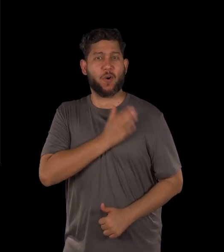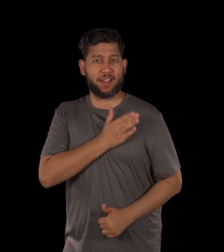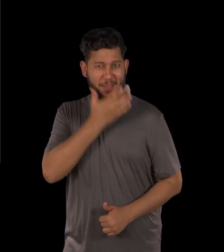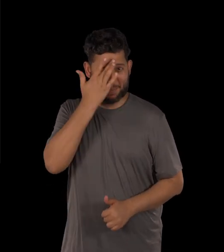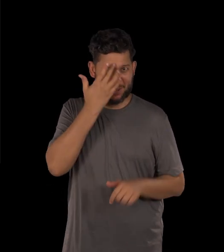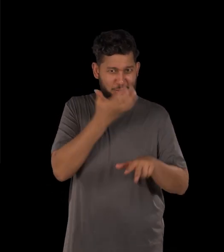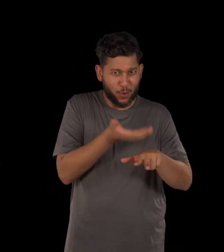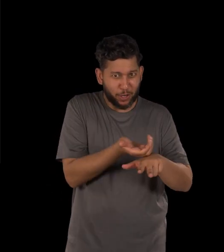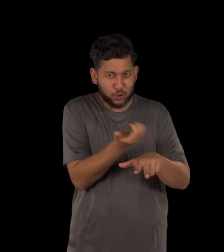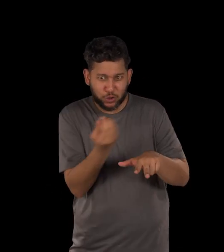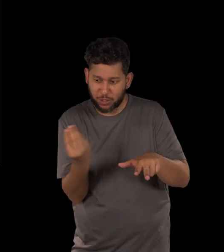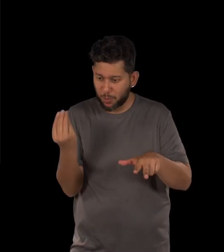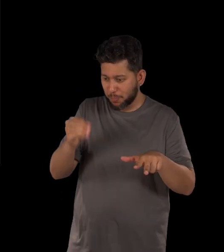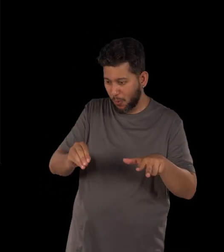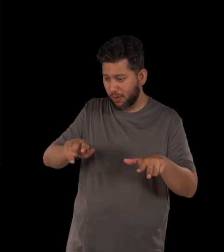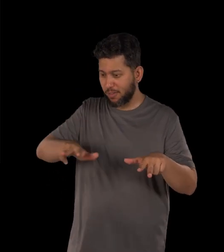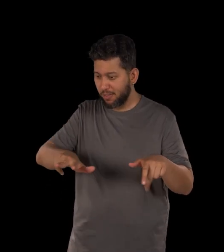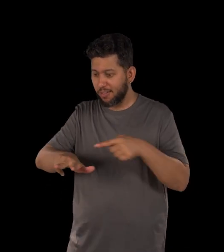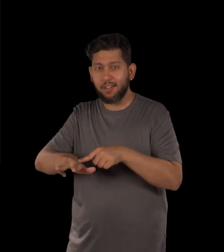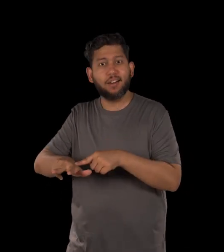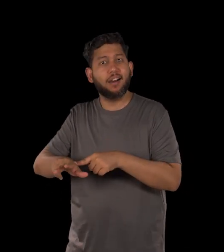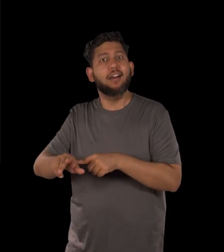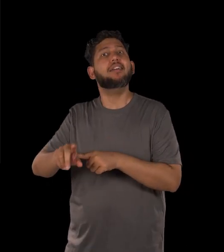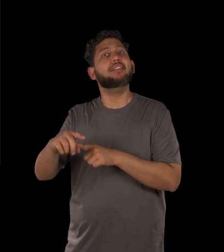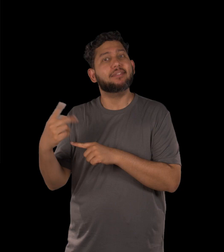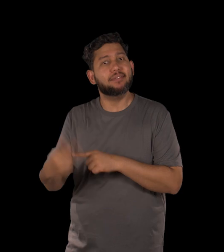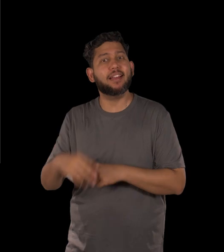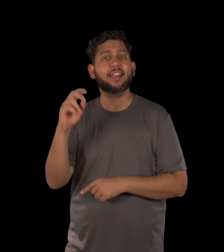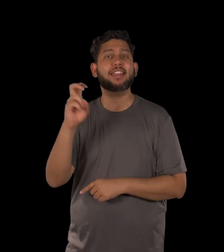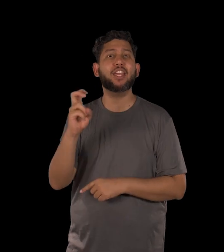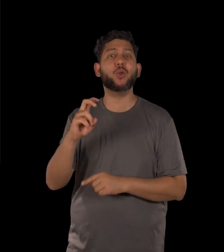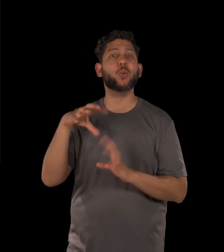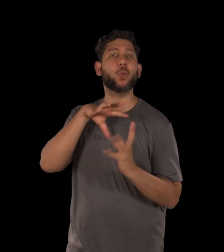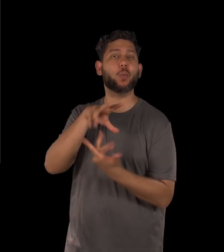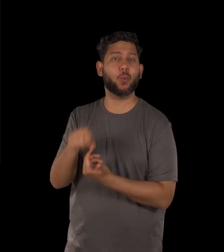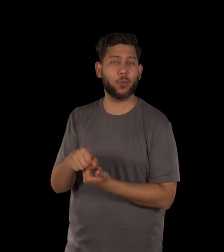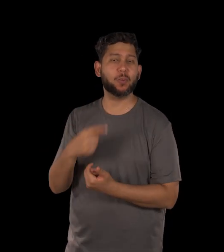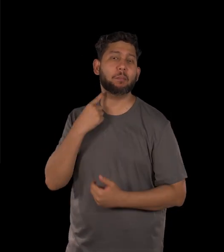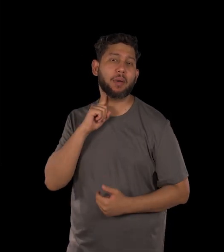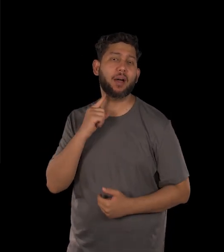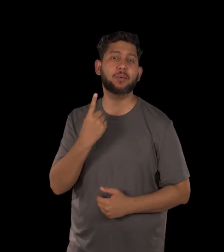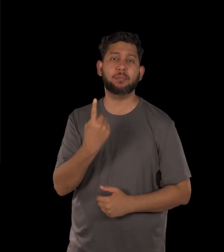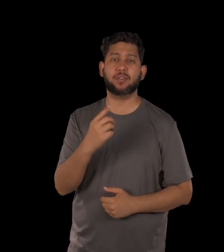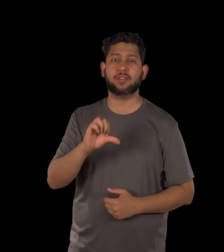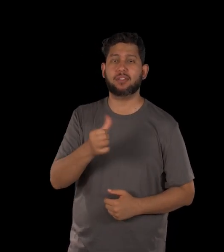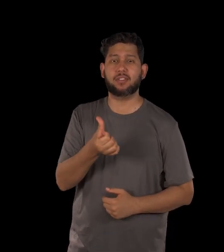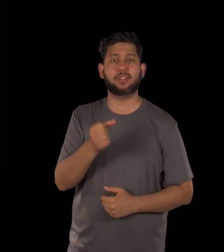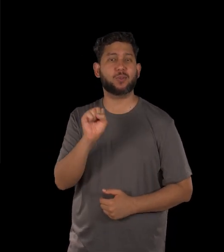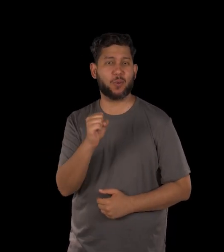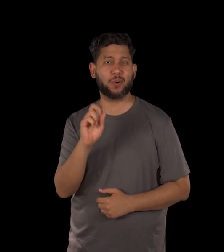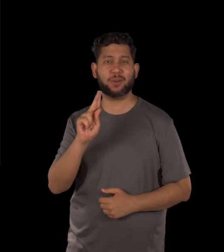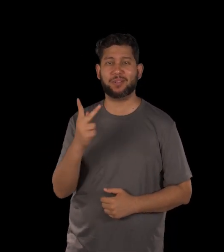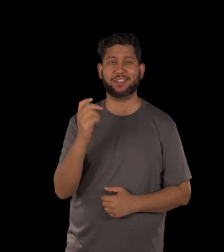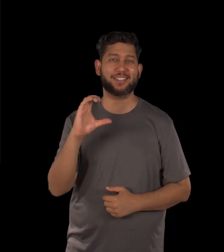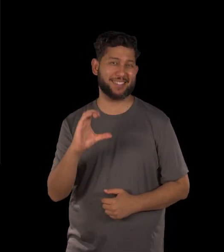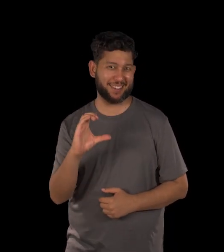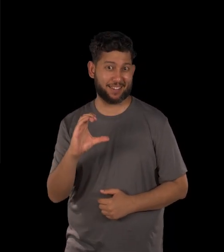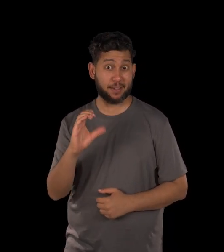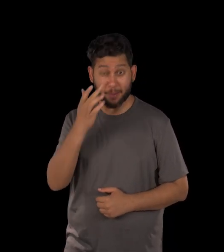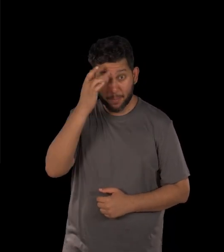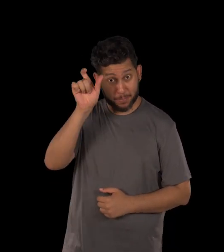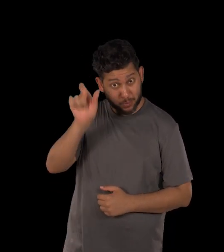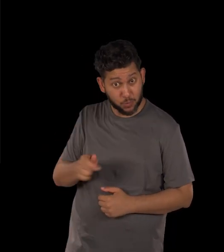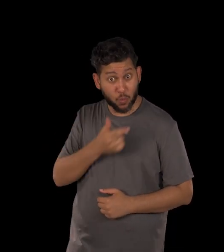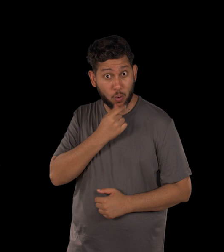então realizado no mundo, ocorreu em maio de 1968, no Hospital das Clínicas, e o paciente João